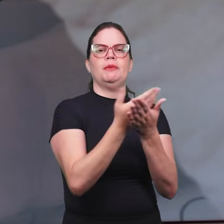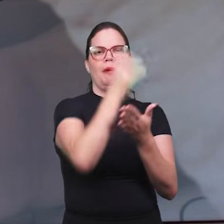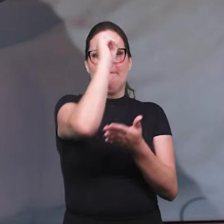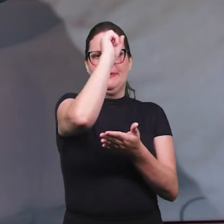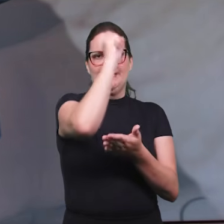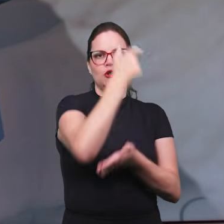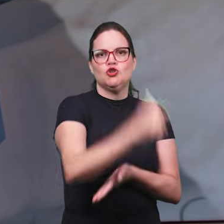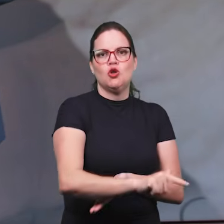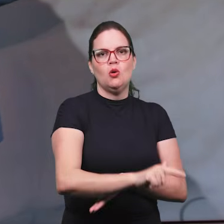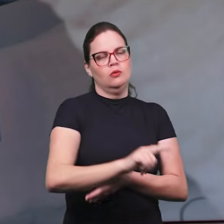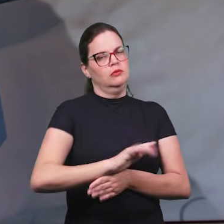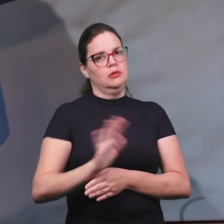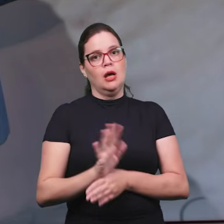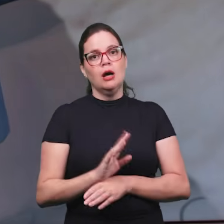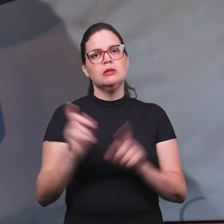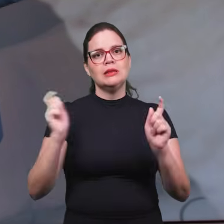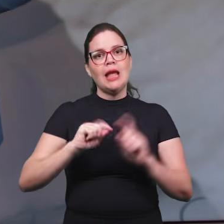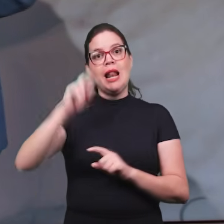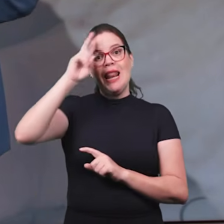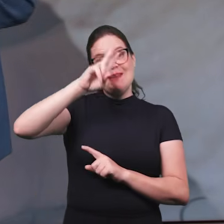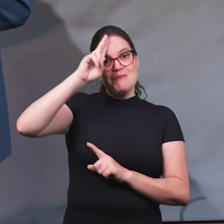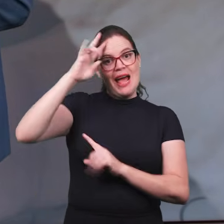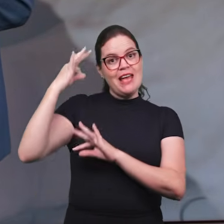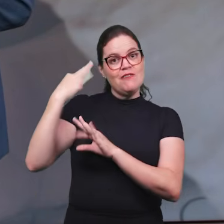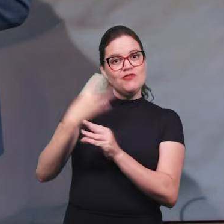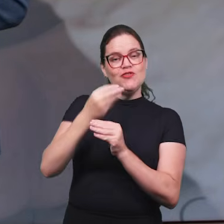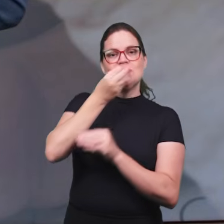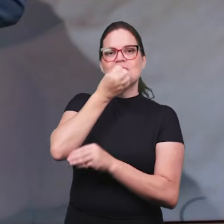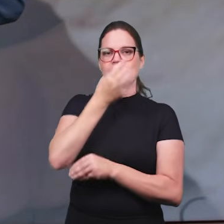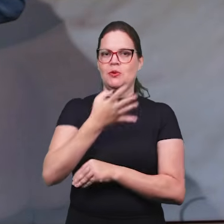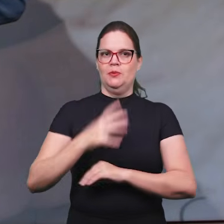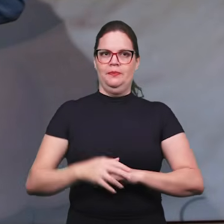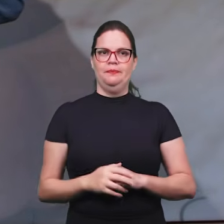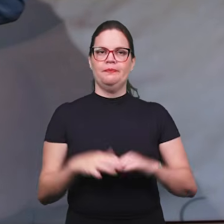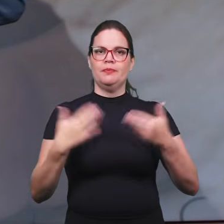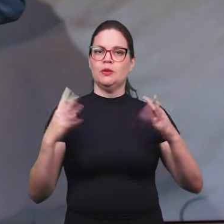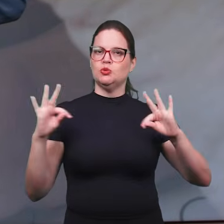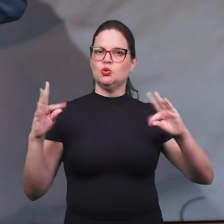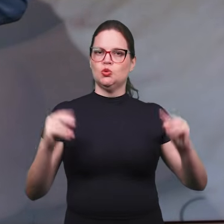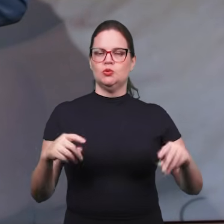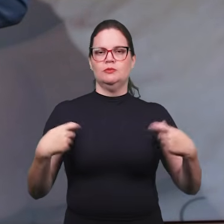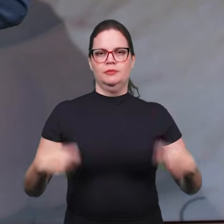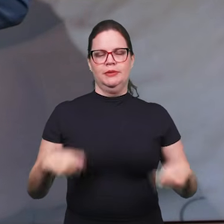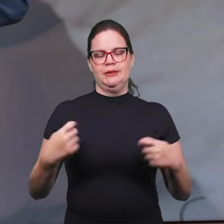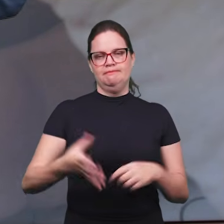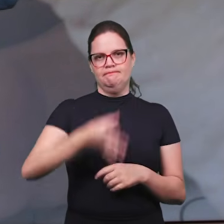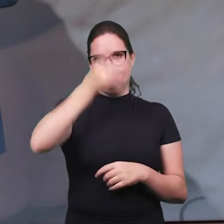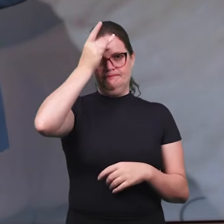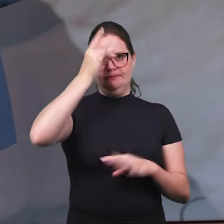que aprender de novo, do zero. Então, tudo isso aqui é importante